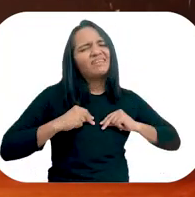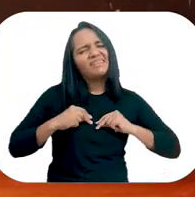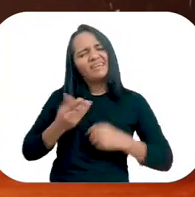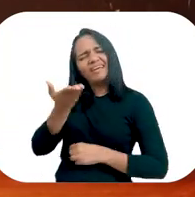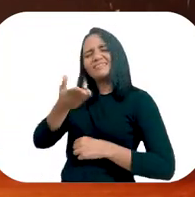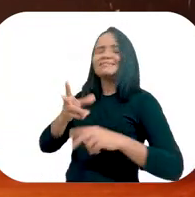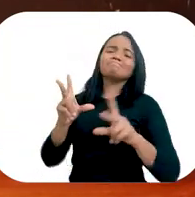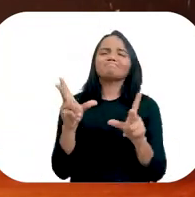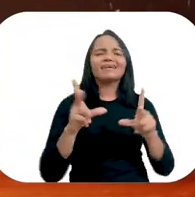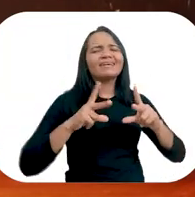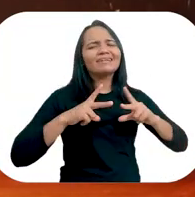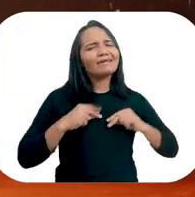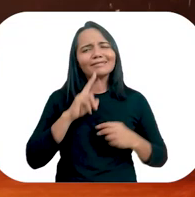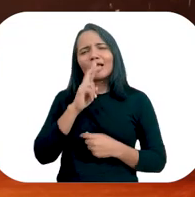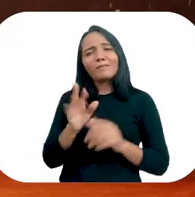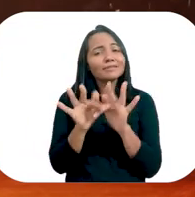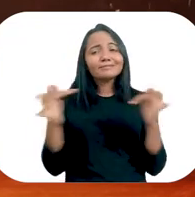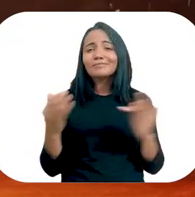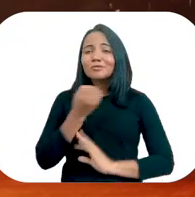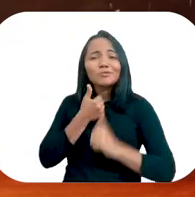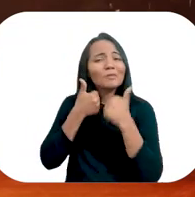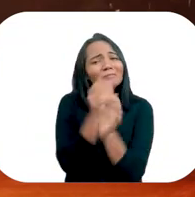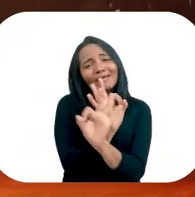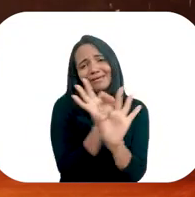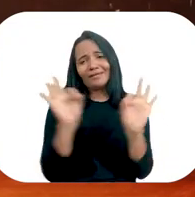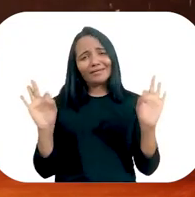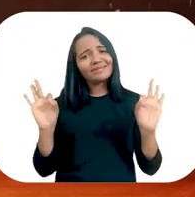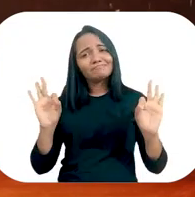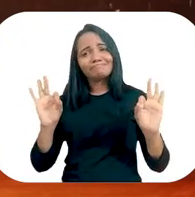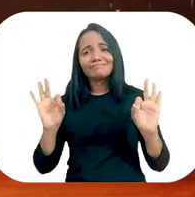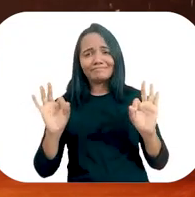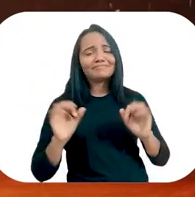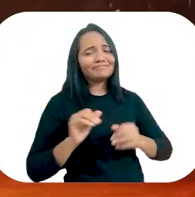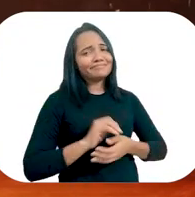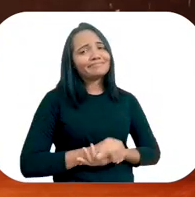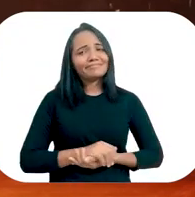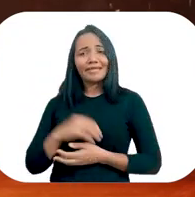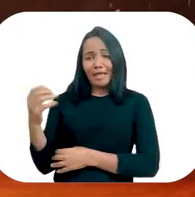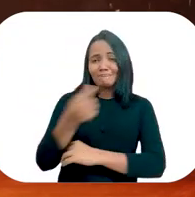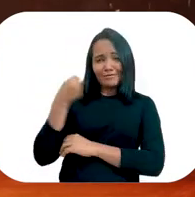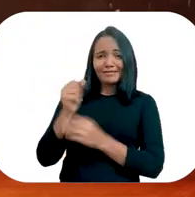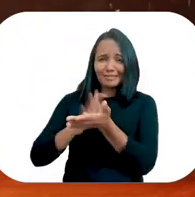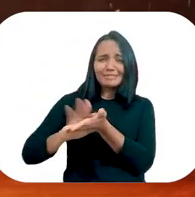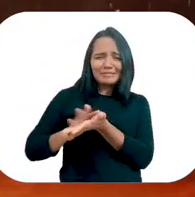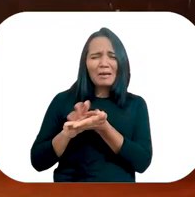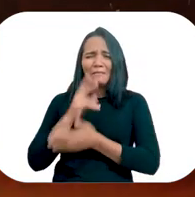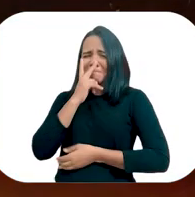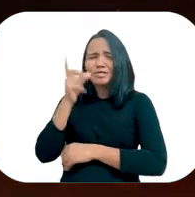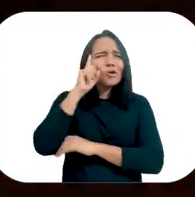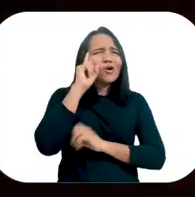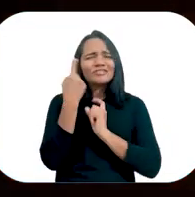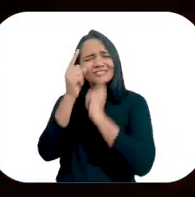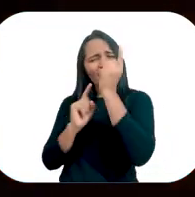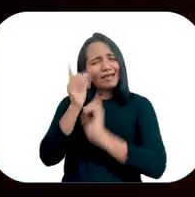Você merece, tudo vai bem, tudo legal. Cerveja, samba, amanhã